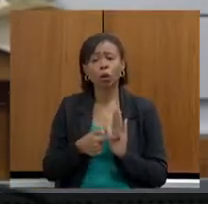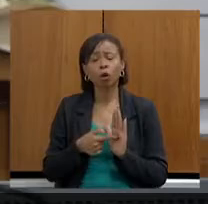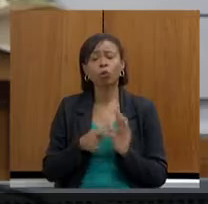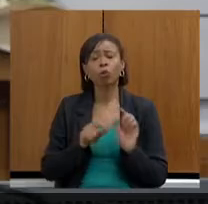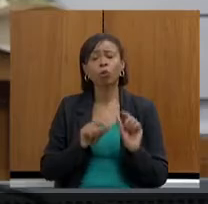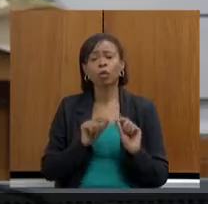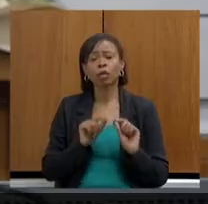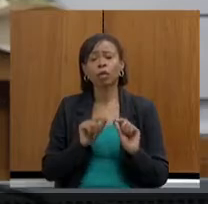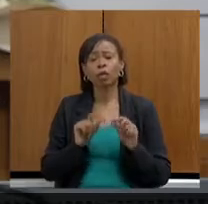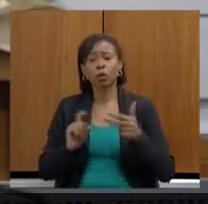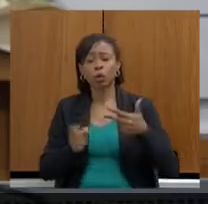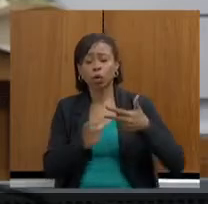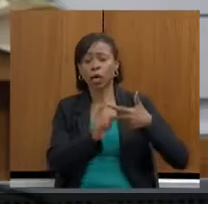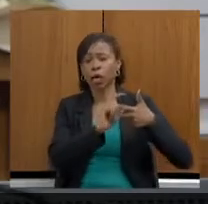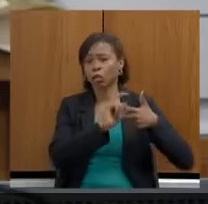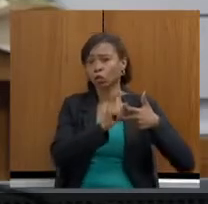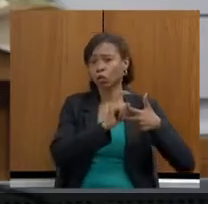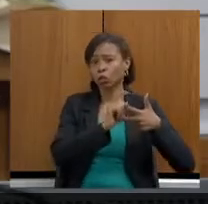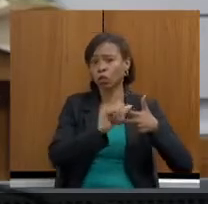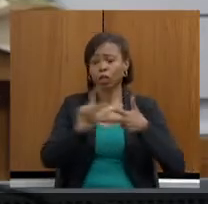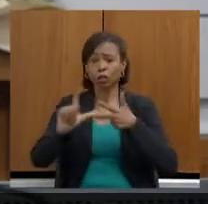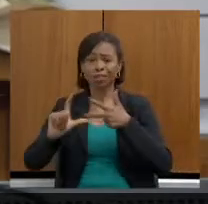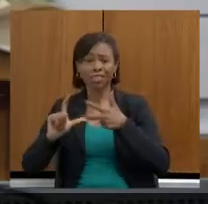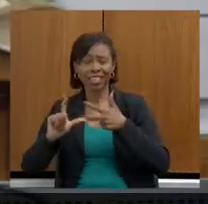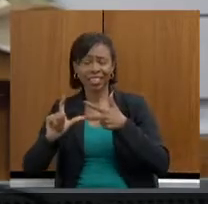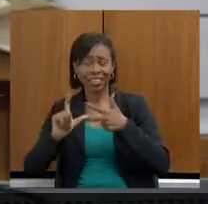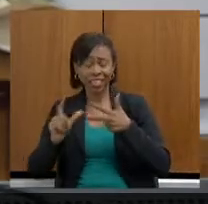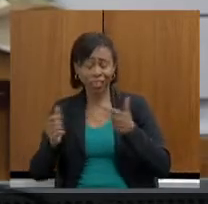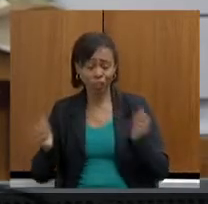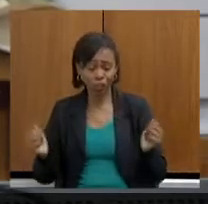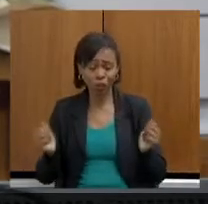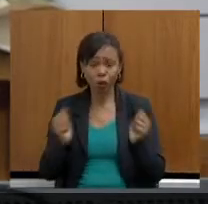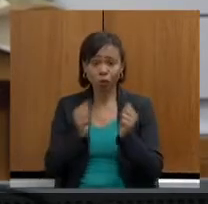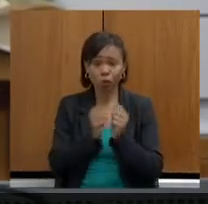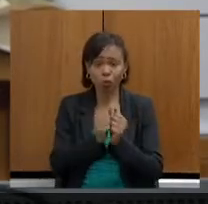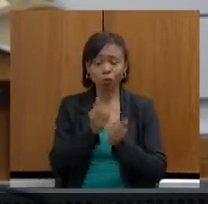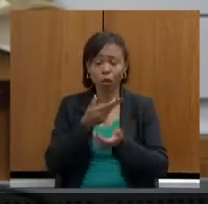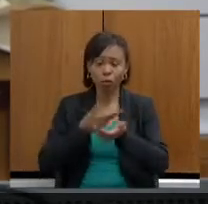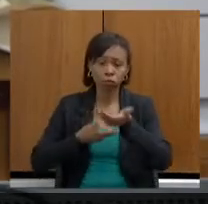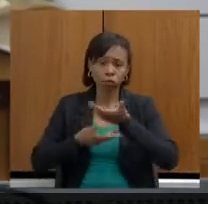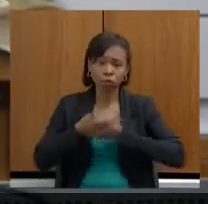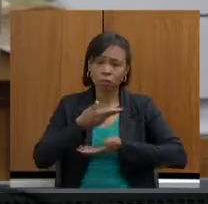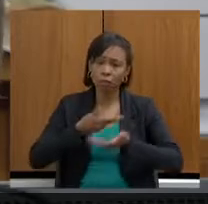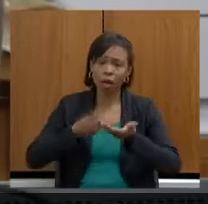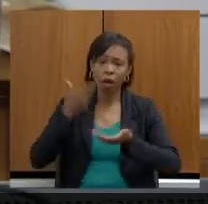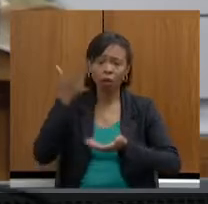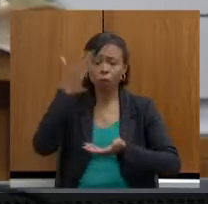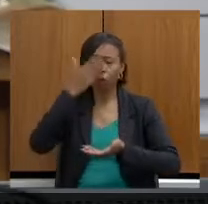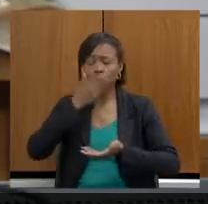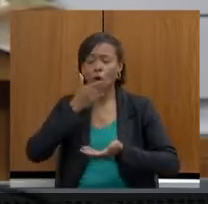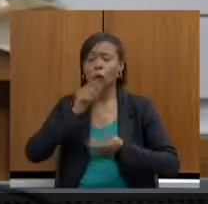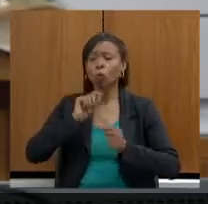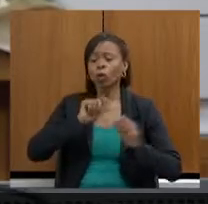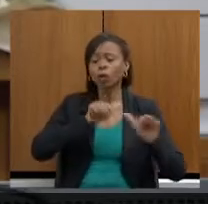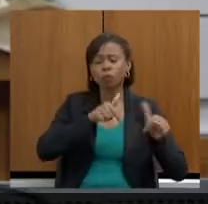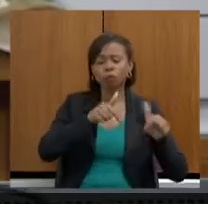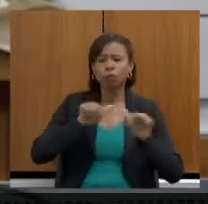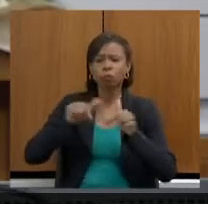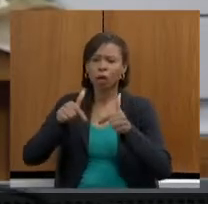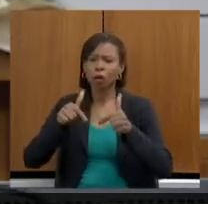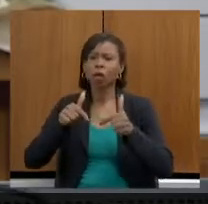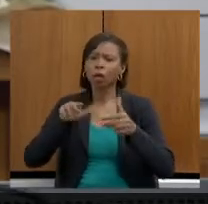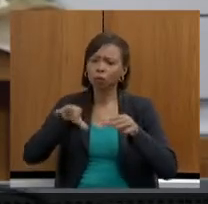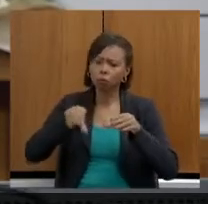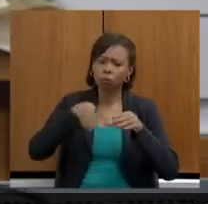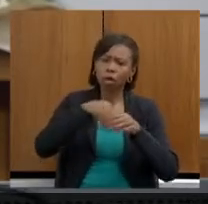até o legislativo quer que a gente possa partilhar O que está sendo feito e fazer parte do executivo